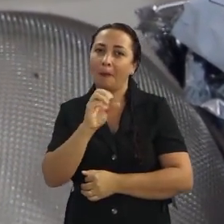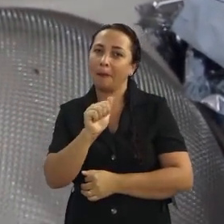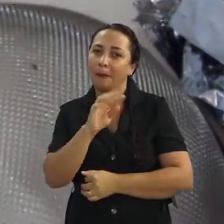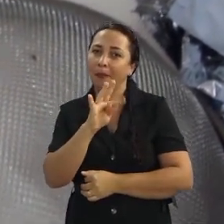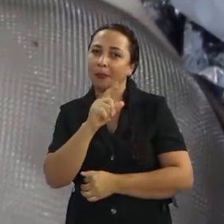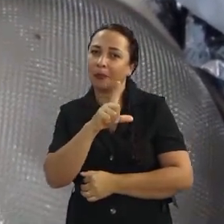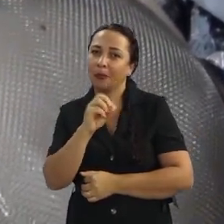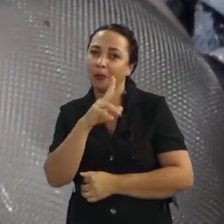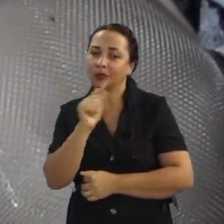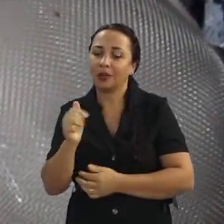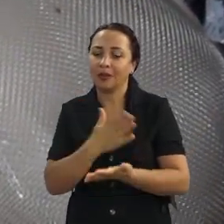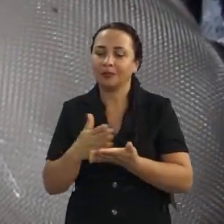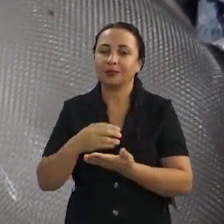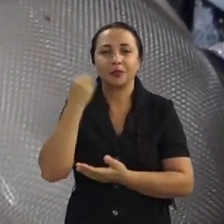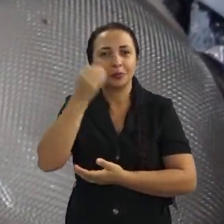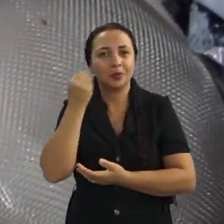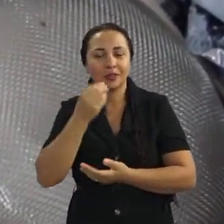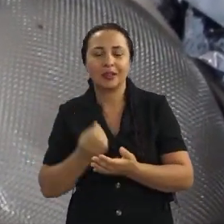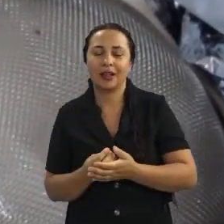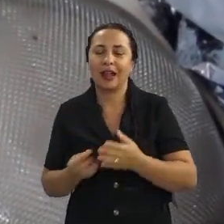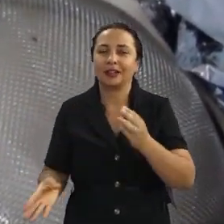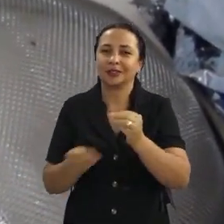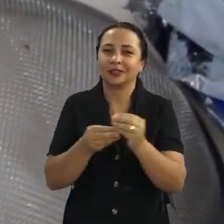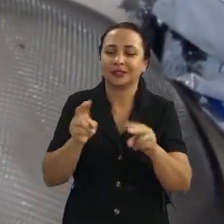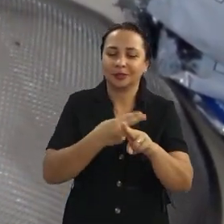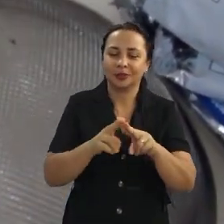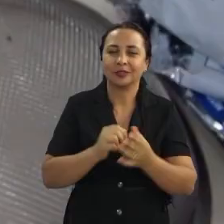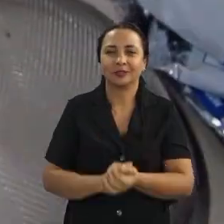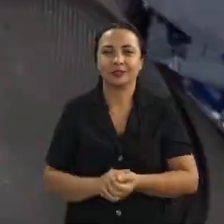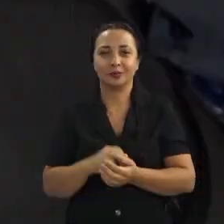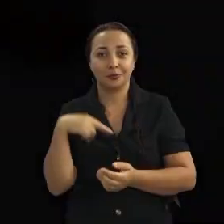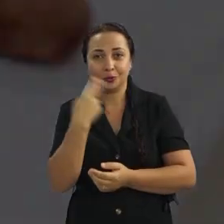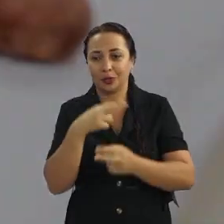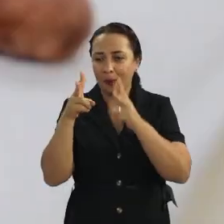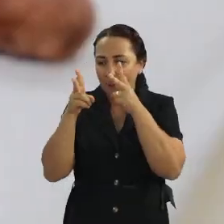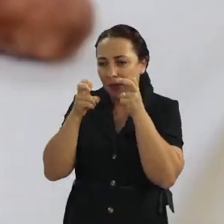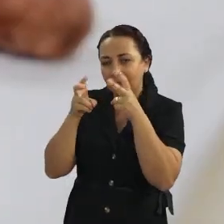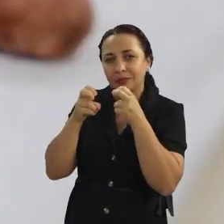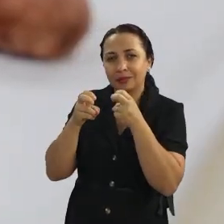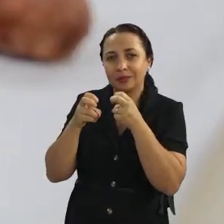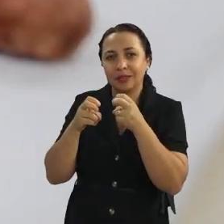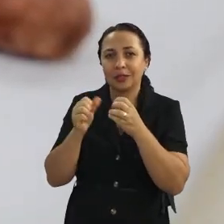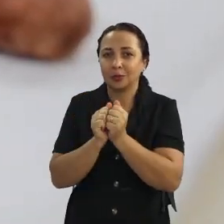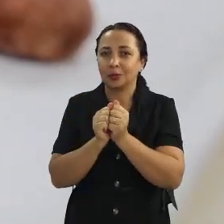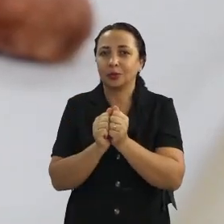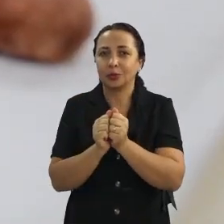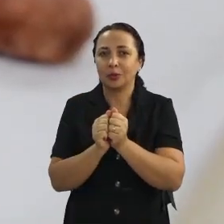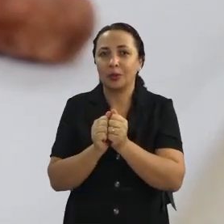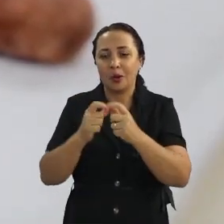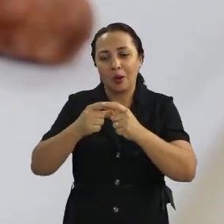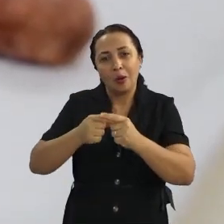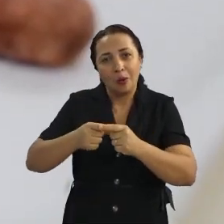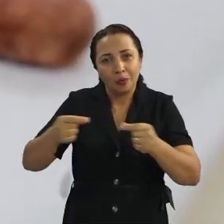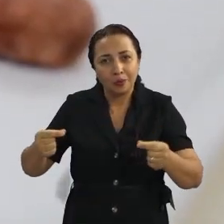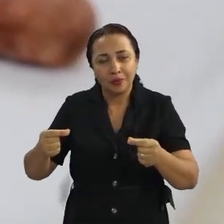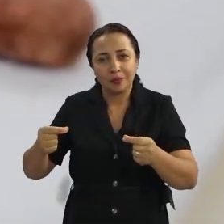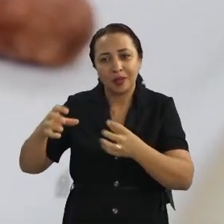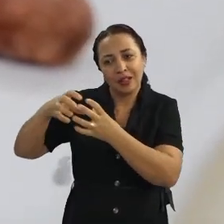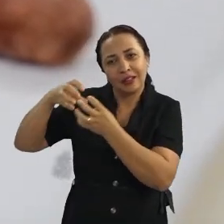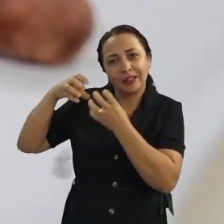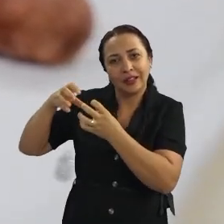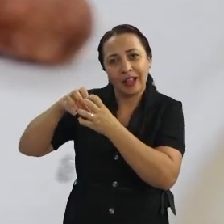aí vai começar o experimento né com a adição no chocolate a gente já vê que essa máquina com nibs